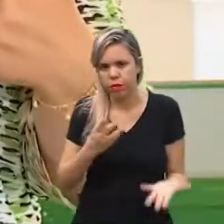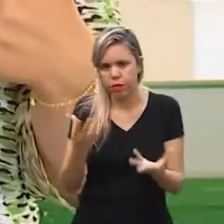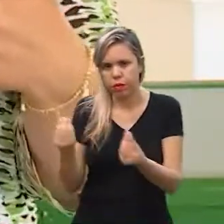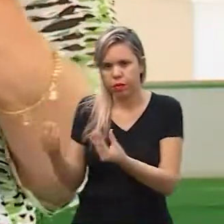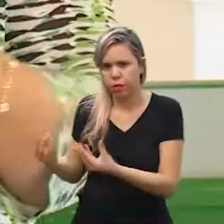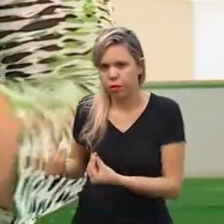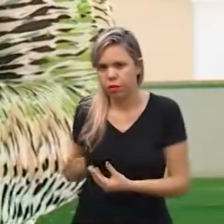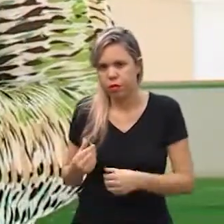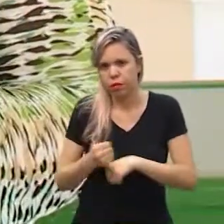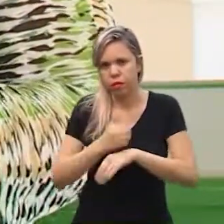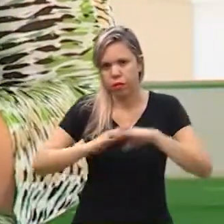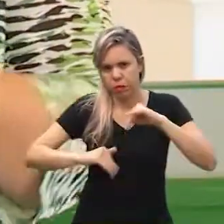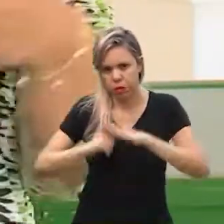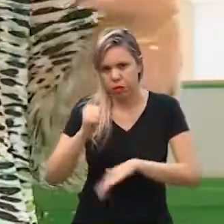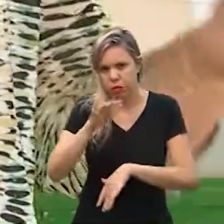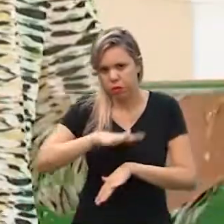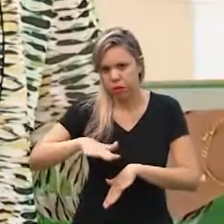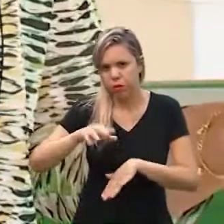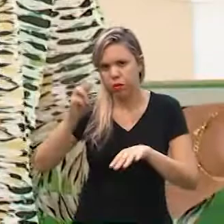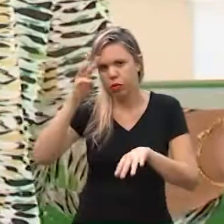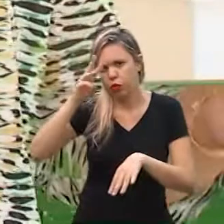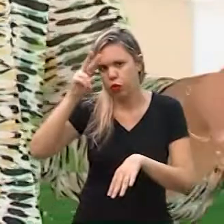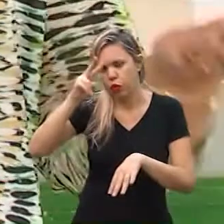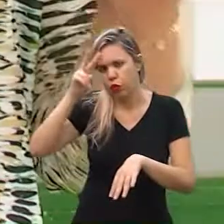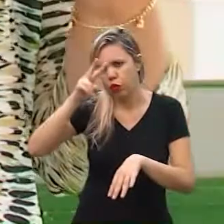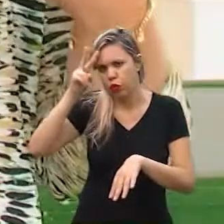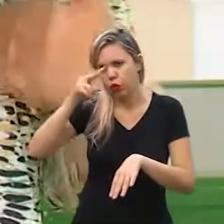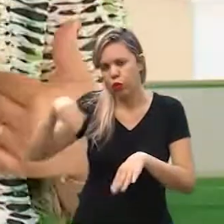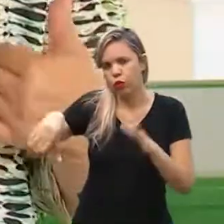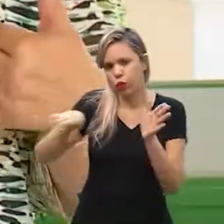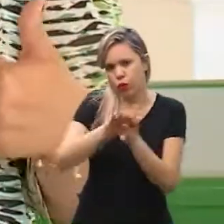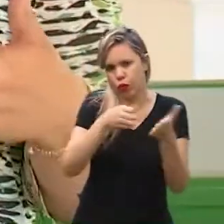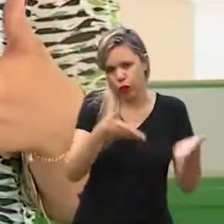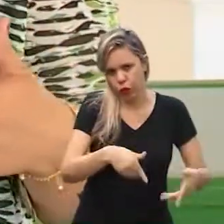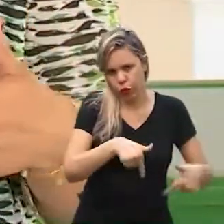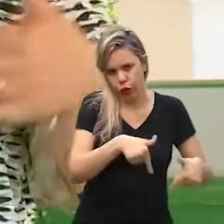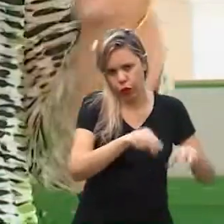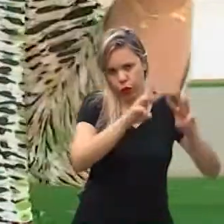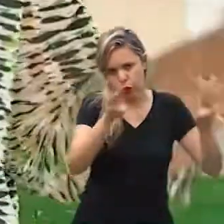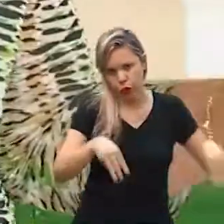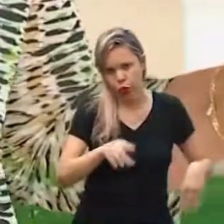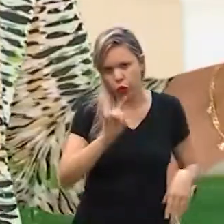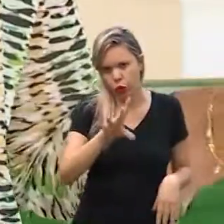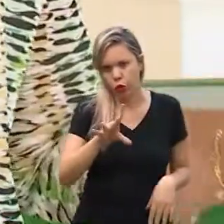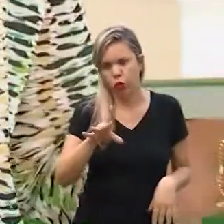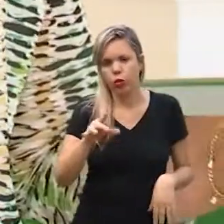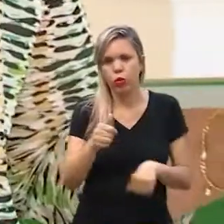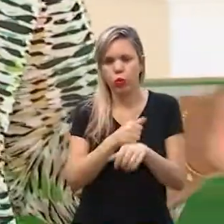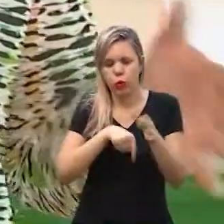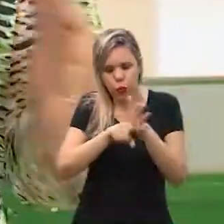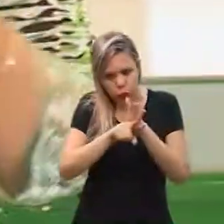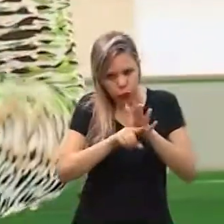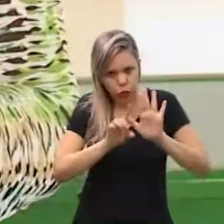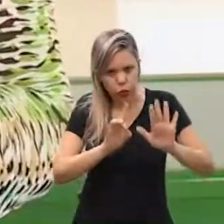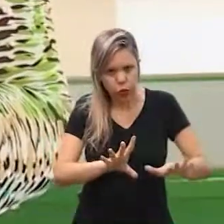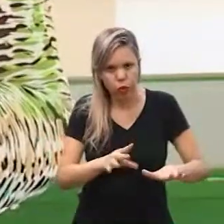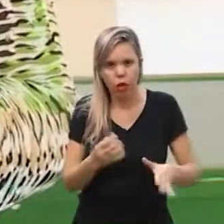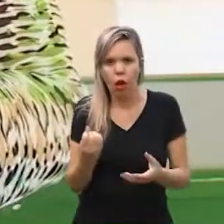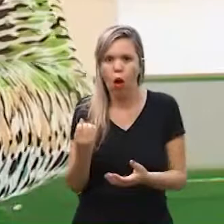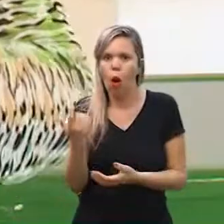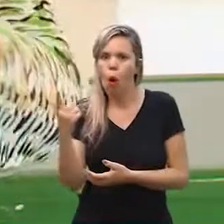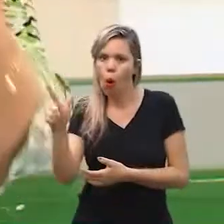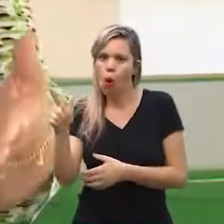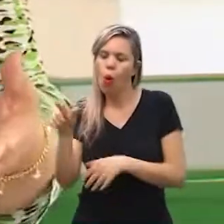muitos profissionais da área de história que vêm trabalhar no museu só na área de pesquisa.